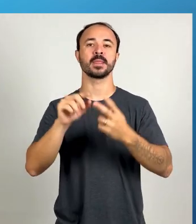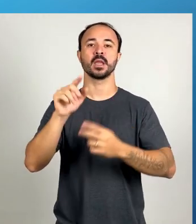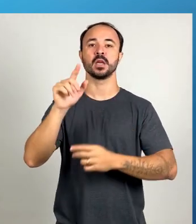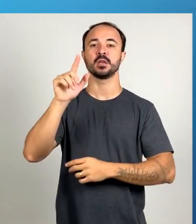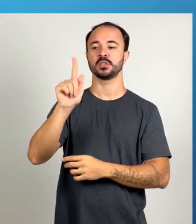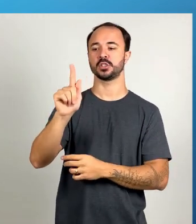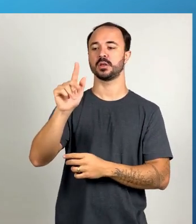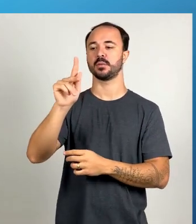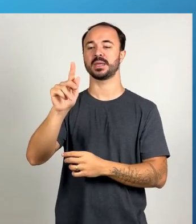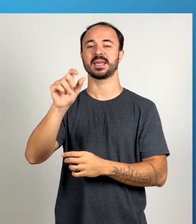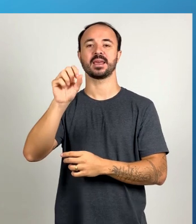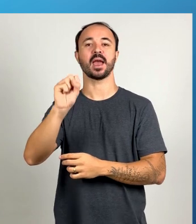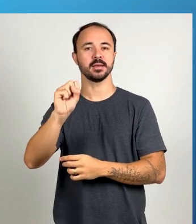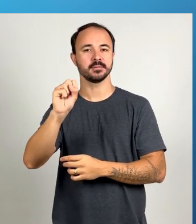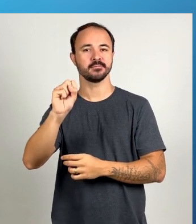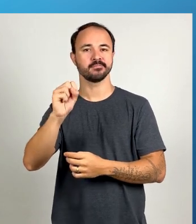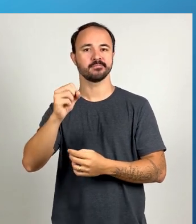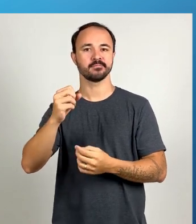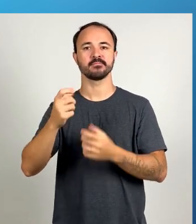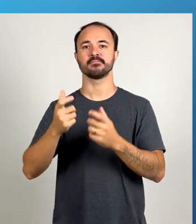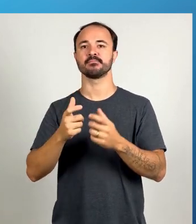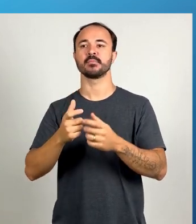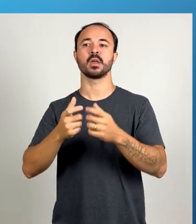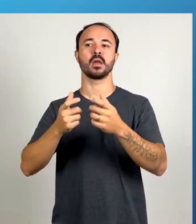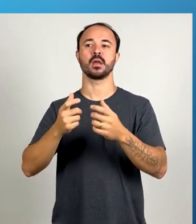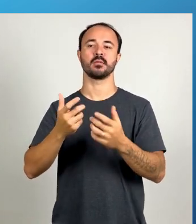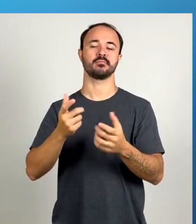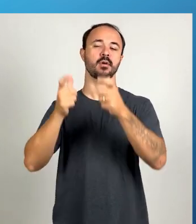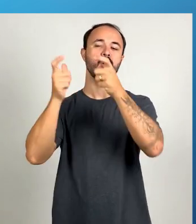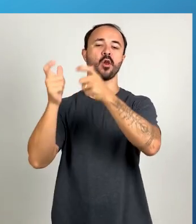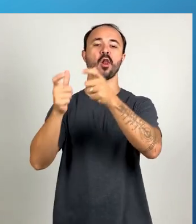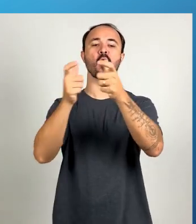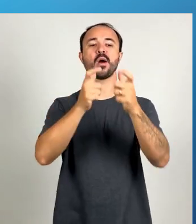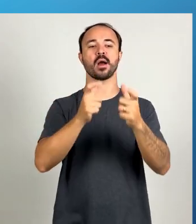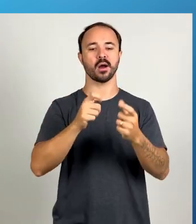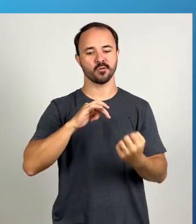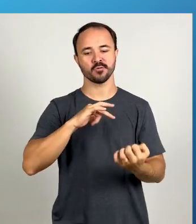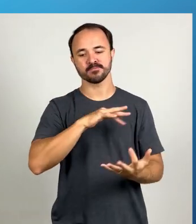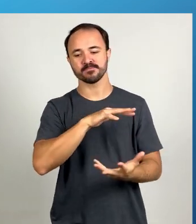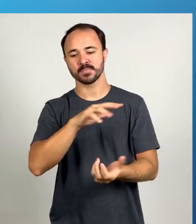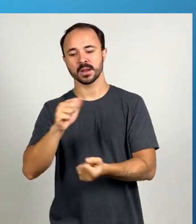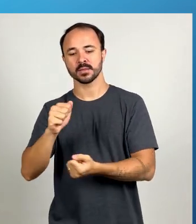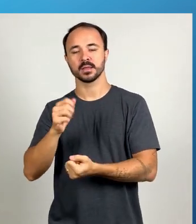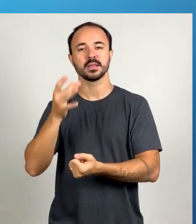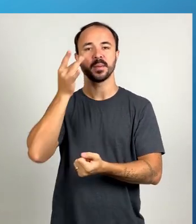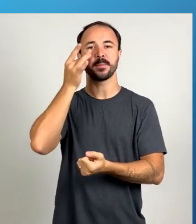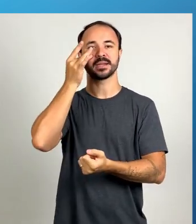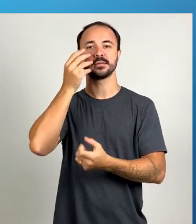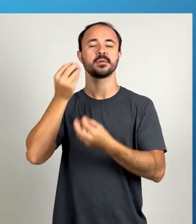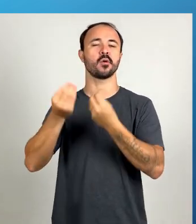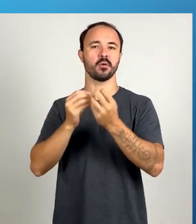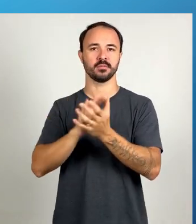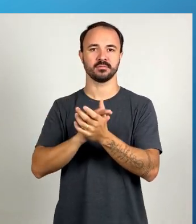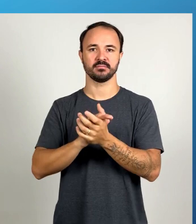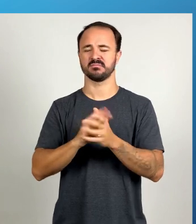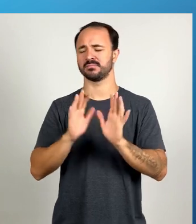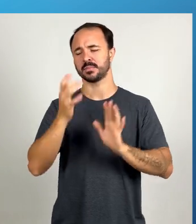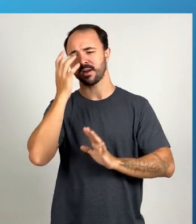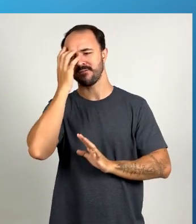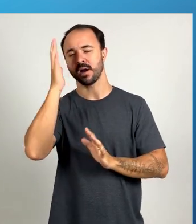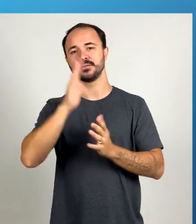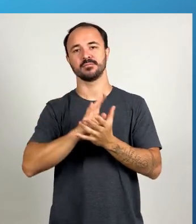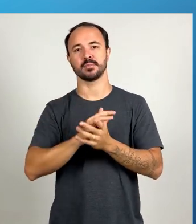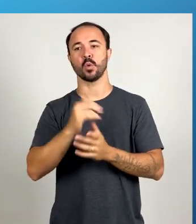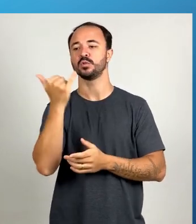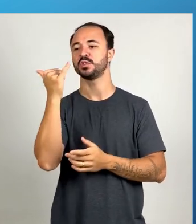GPS, Sistema de Posicionamento Global. Essa é fácil, todo mundo usa, todo smartphone já vem com esse